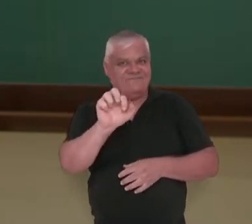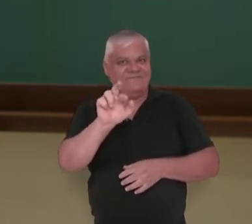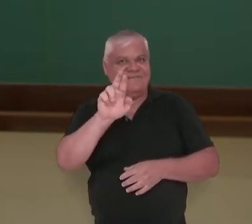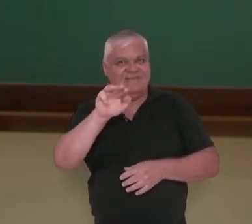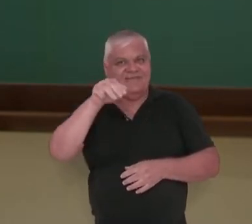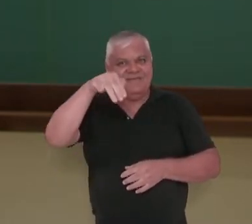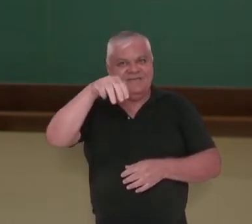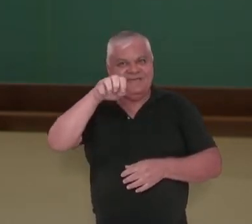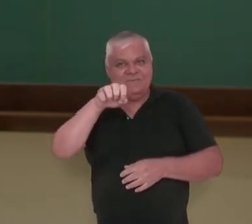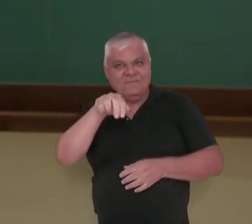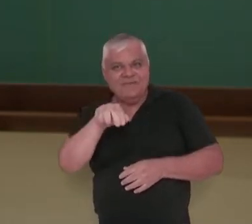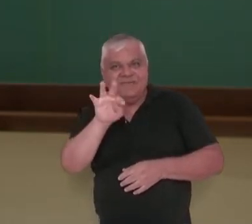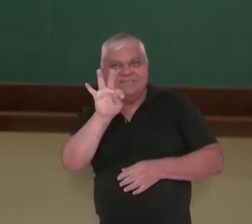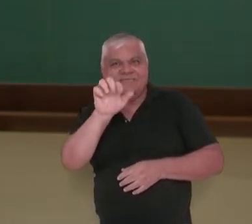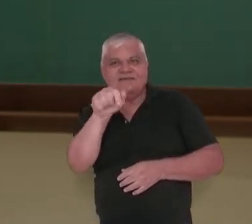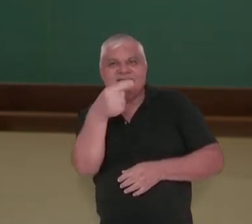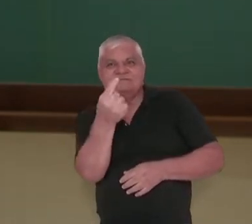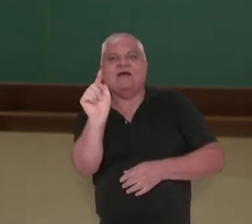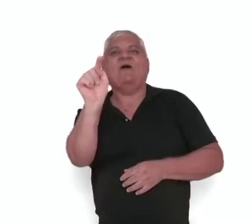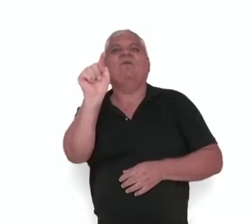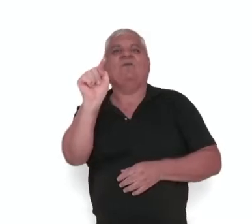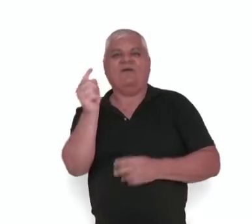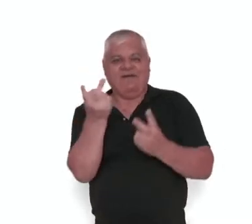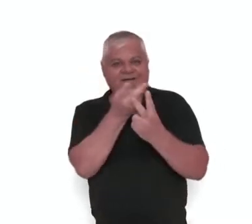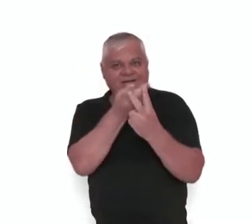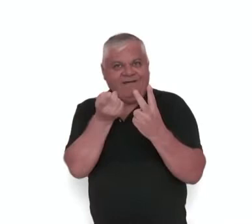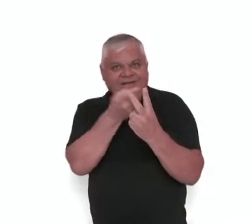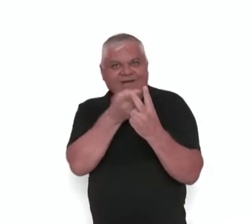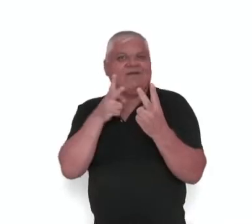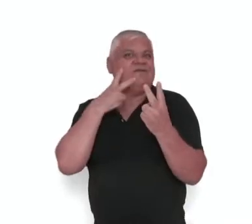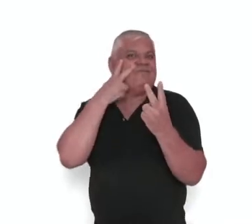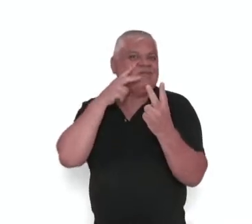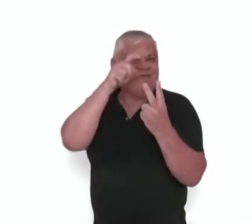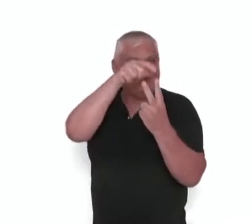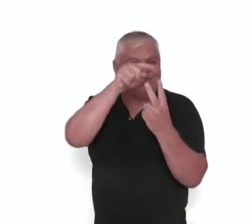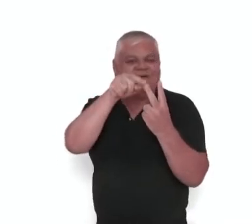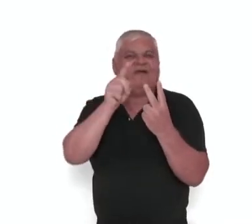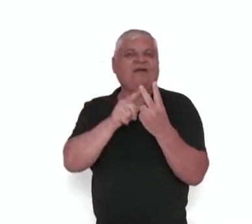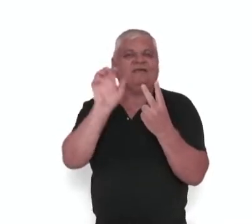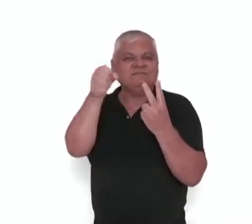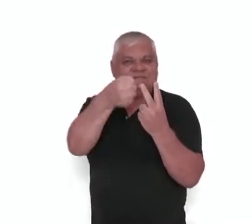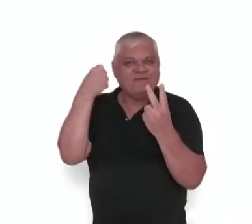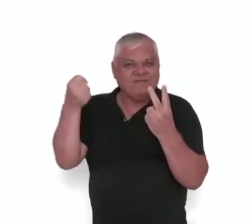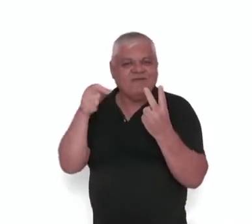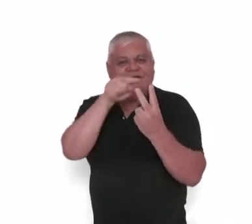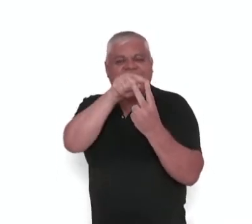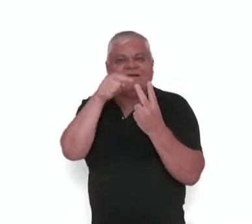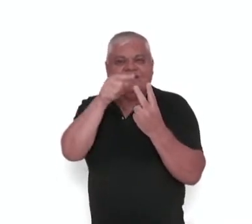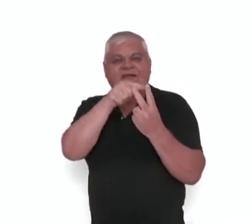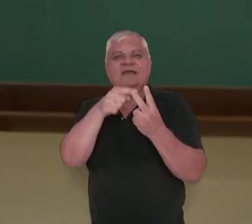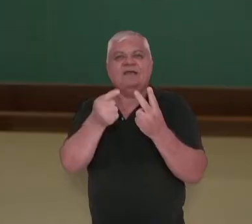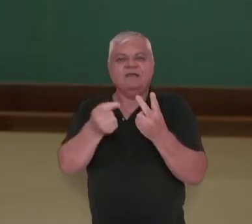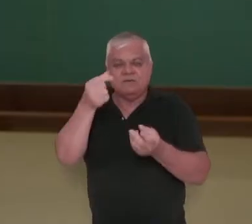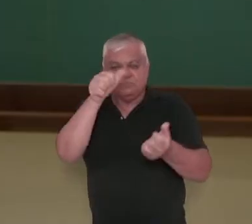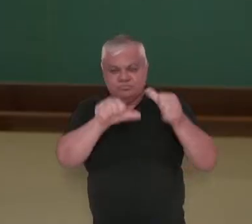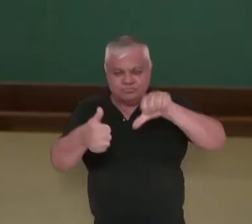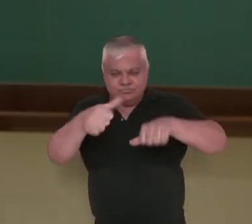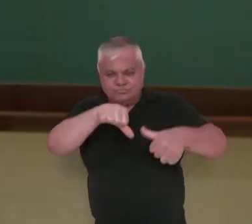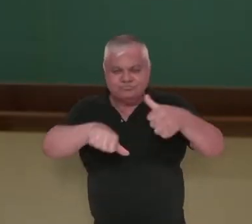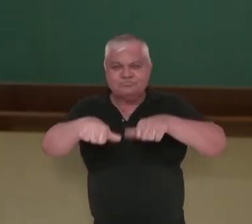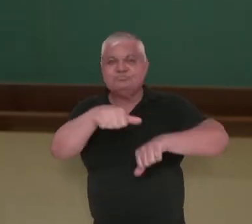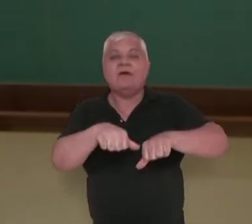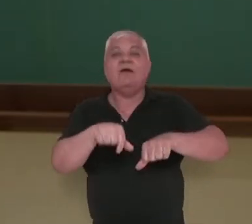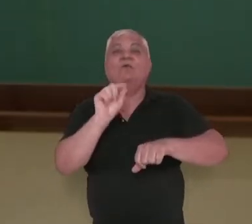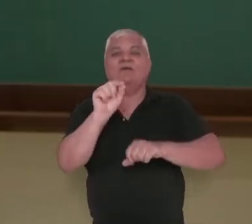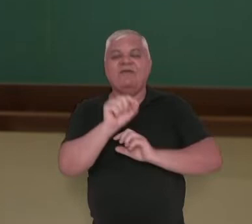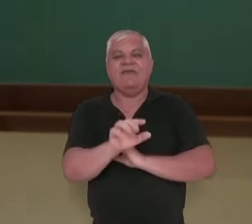fermentação. Isso mesmo, essas duas bebidas aqui, o vinho e a cerveja, elas são produzidas ali, a fabricação